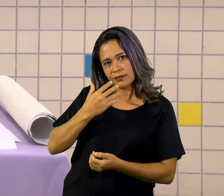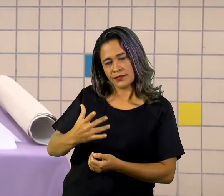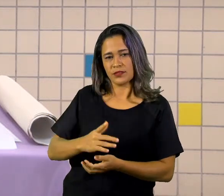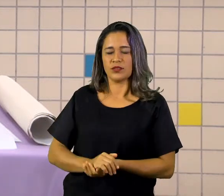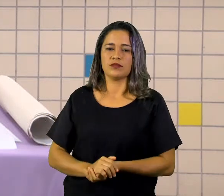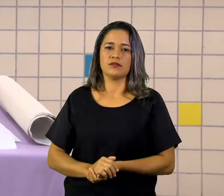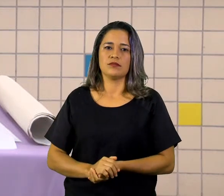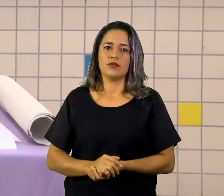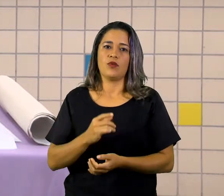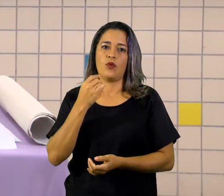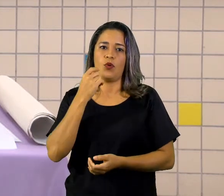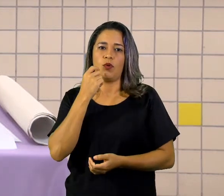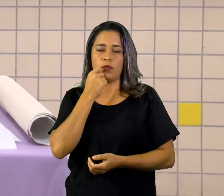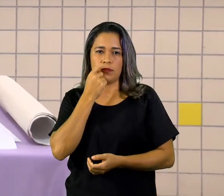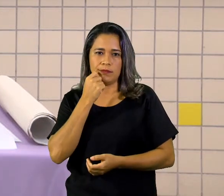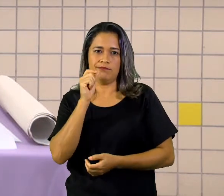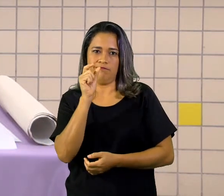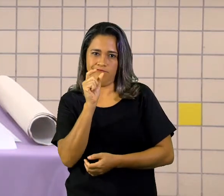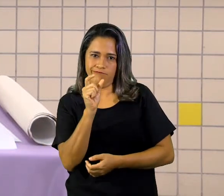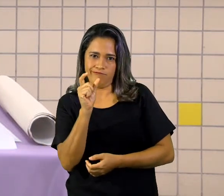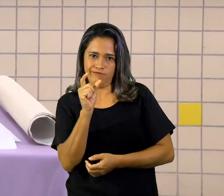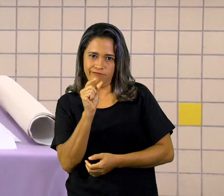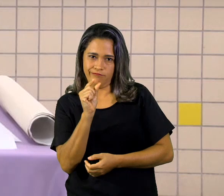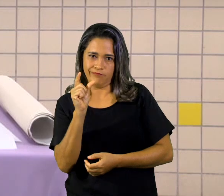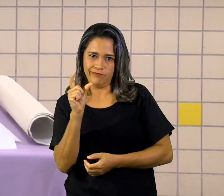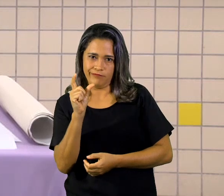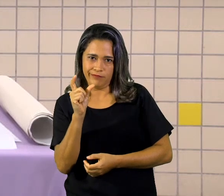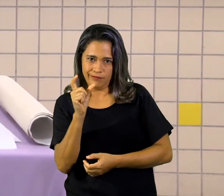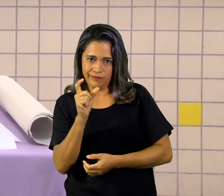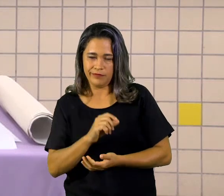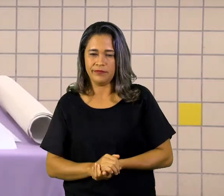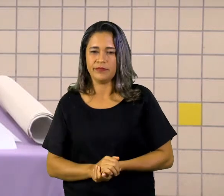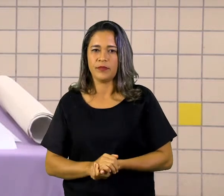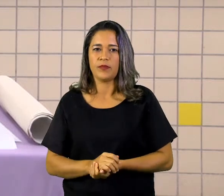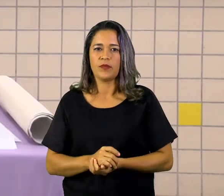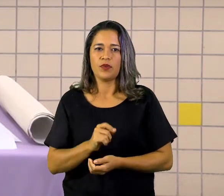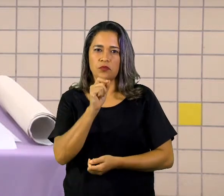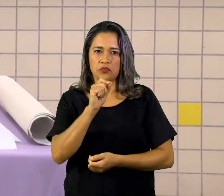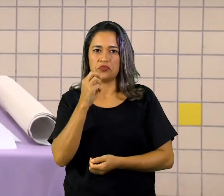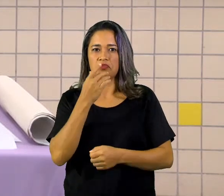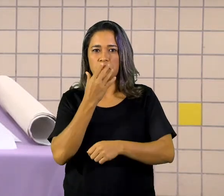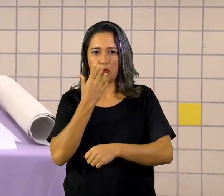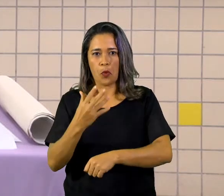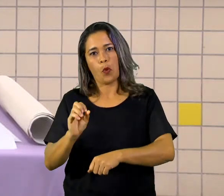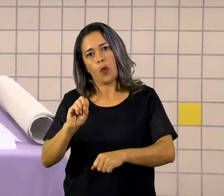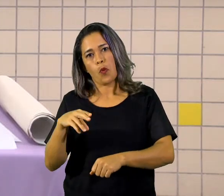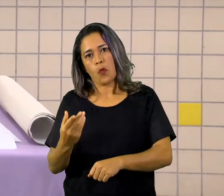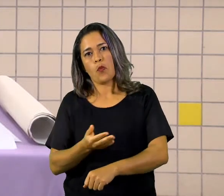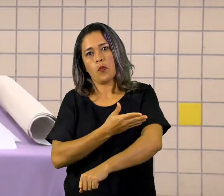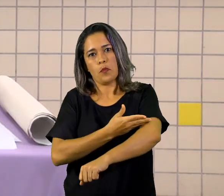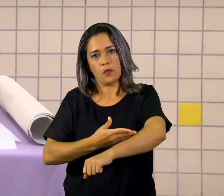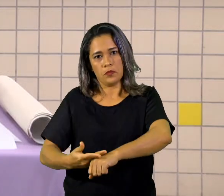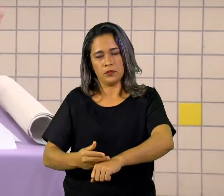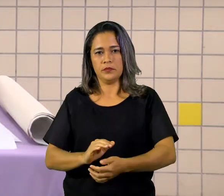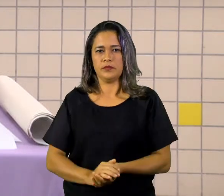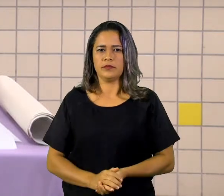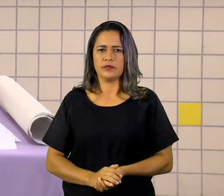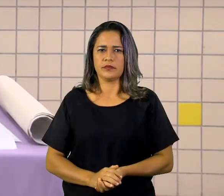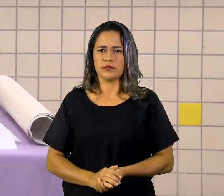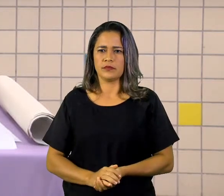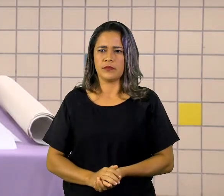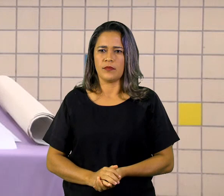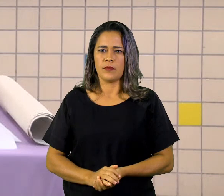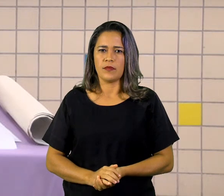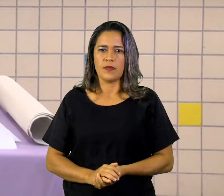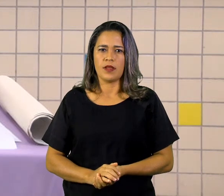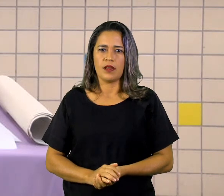jumbo, giz colorido ou giz branco. O espaço. Qual será o suporte que a minha criança